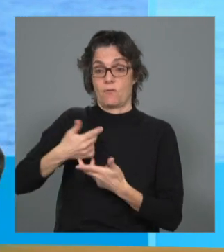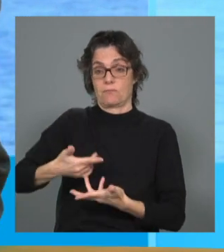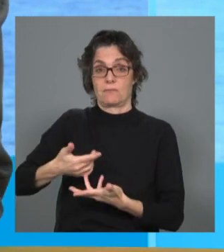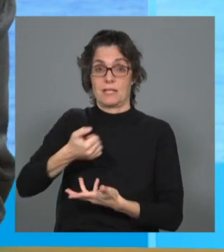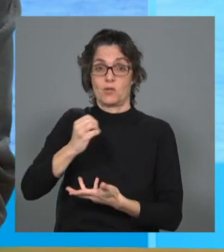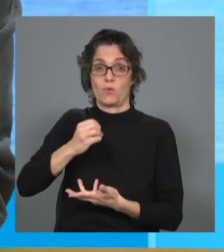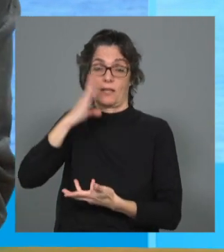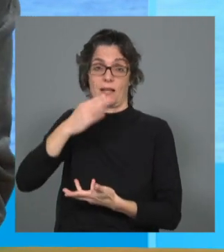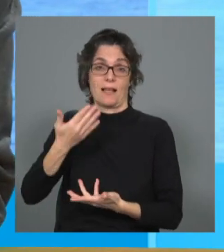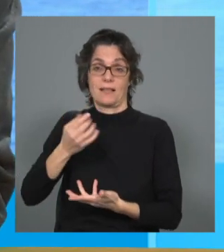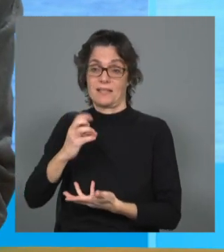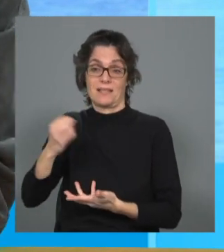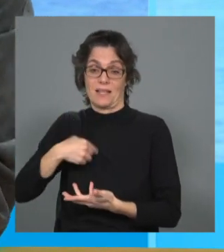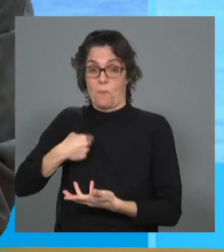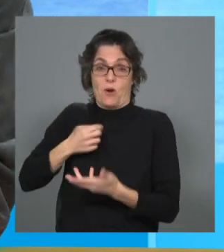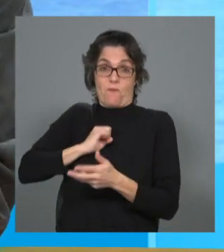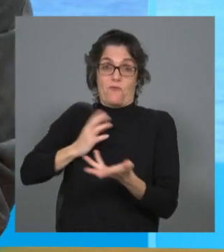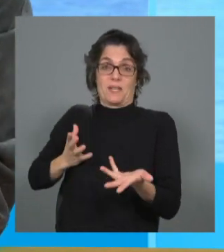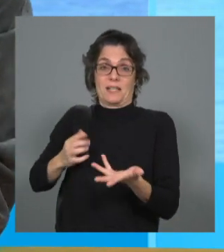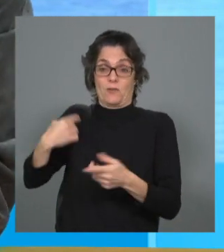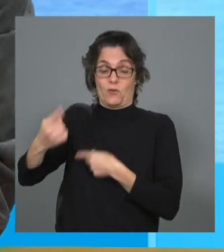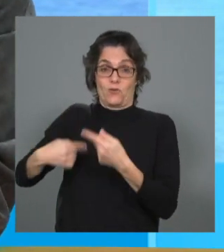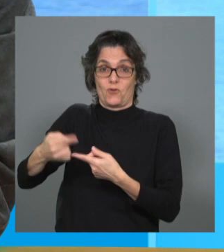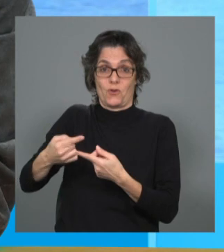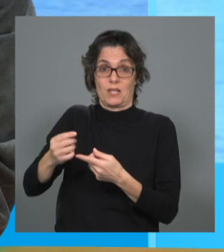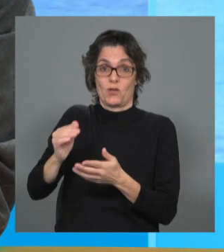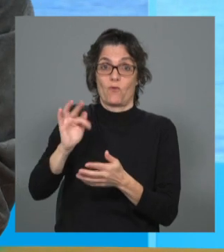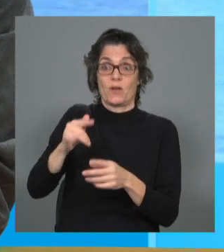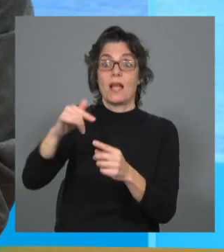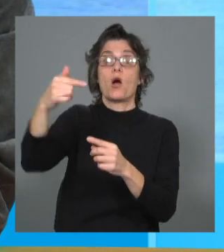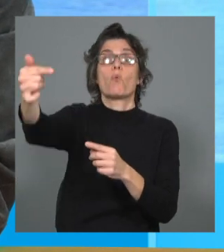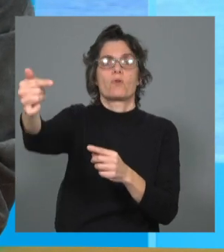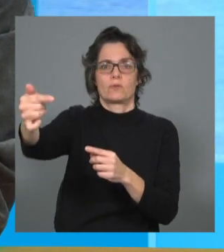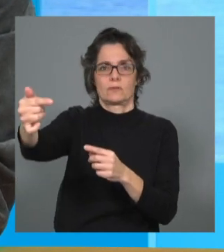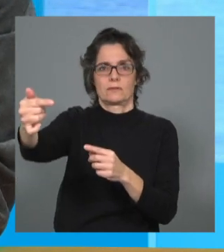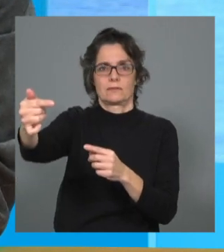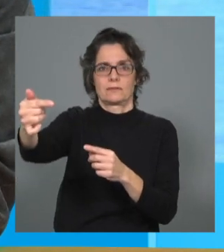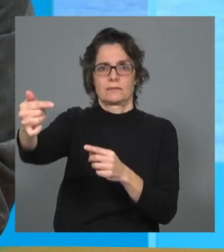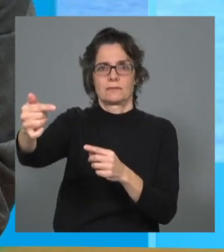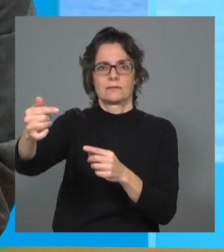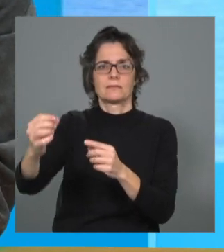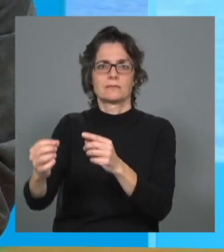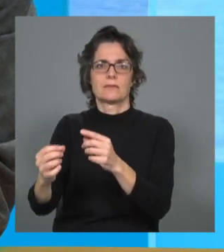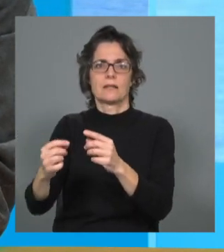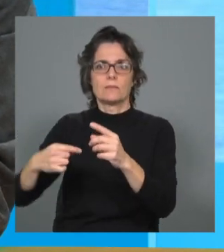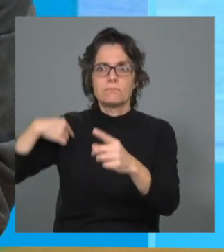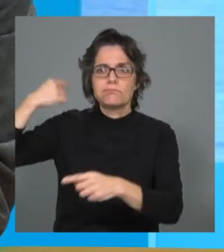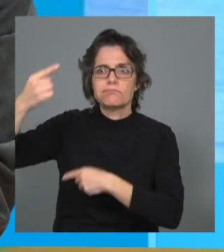geração, ao fim e ao cabo, e para os jovens poderá ser um enorme interregno, ou seja, ou o país recupera agora e lhes